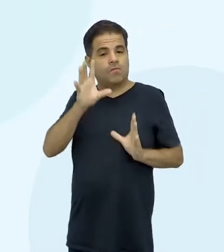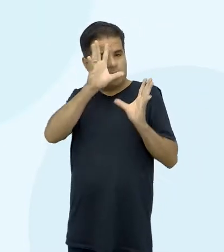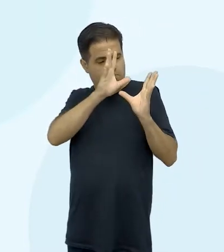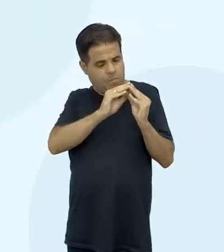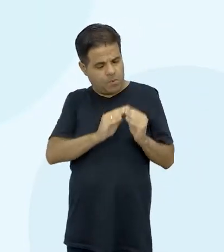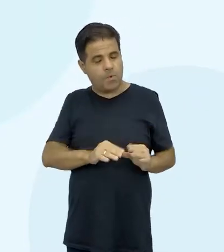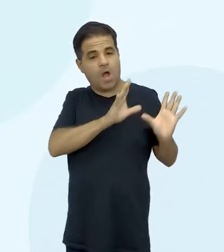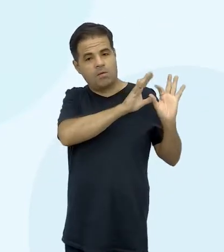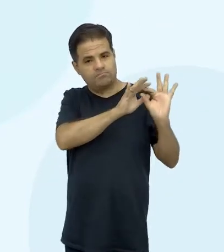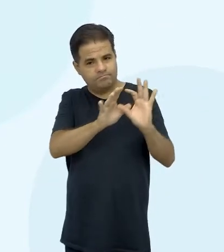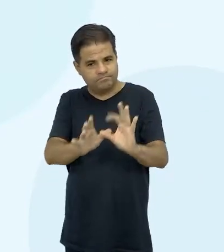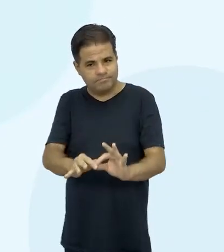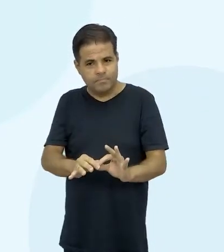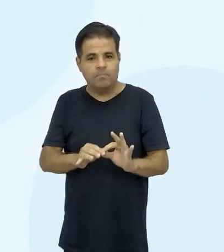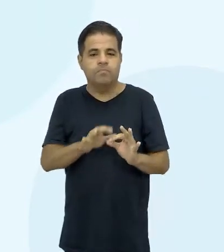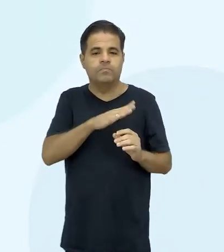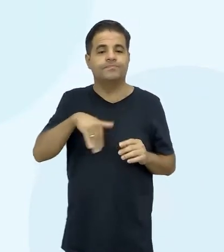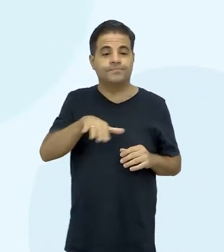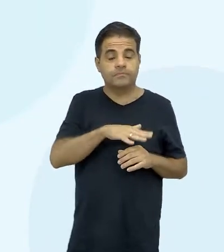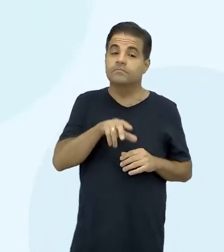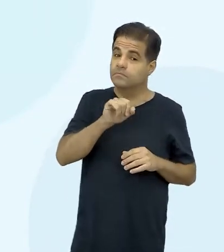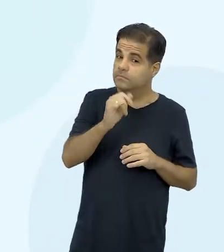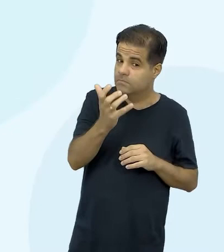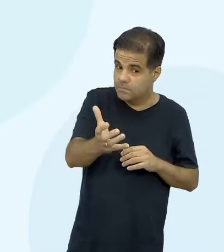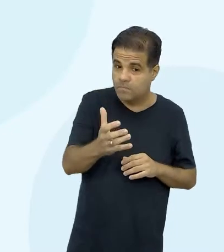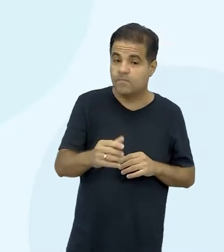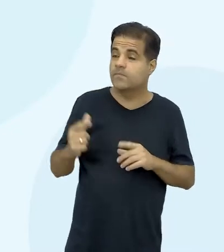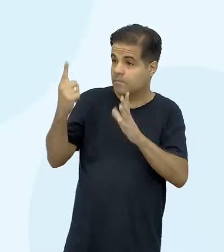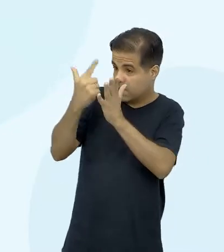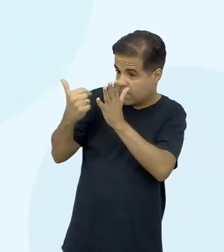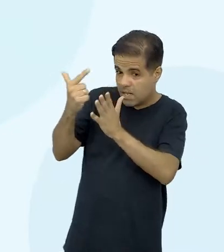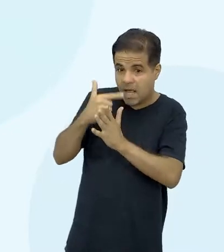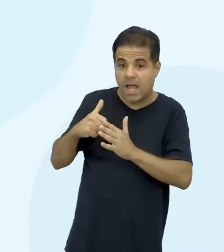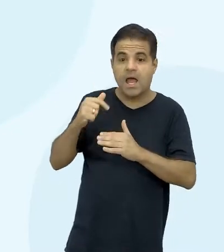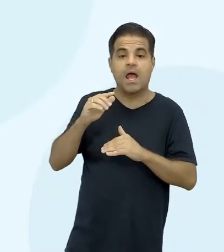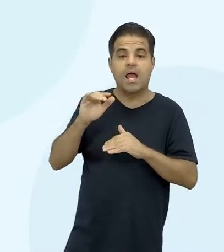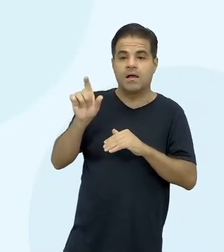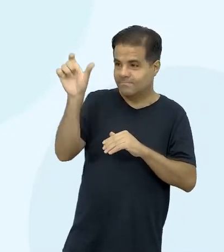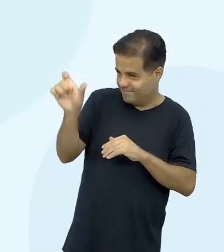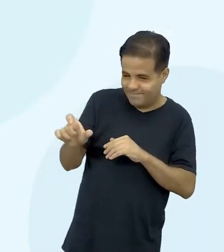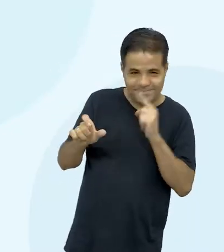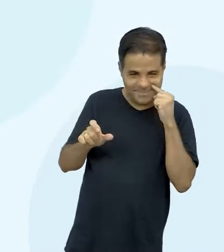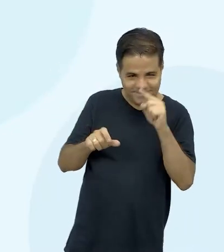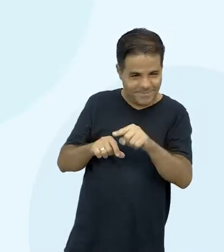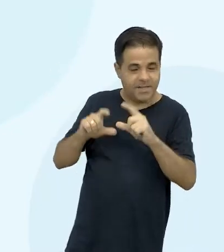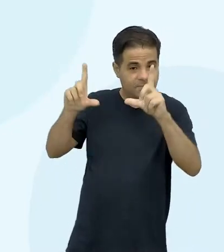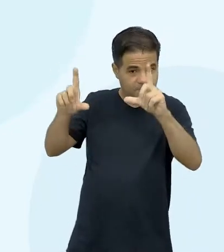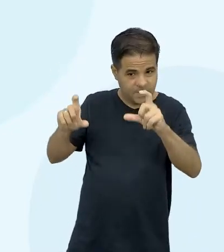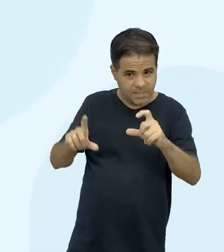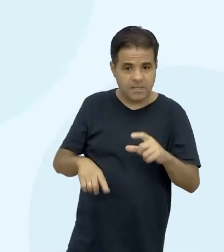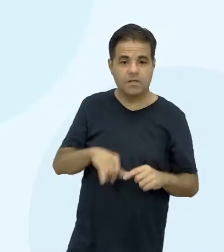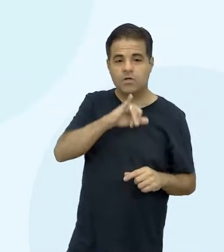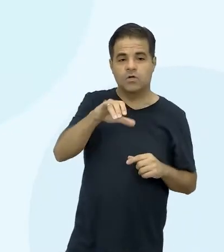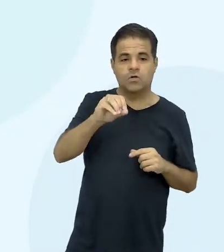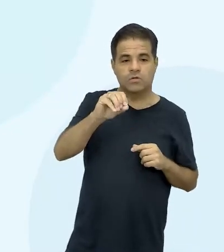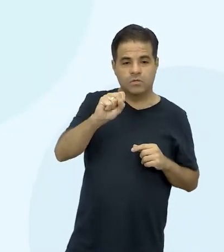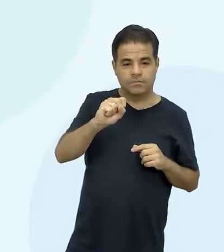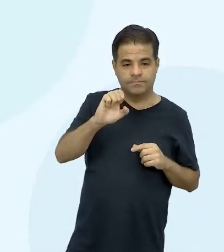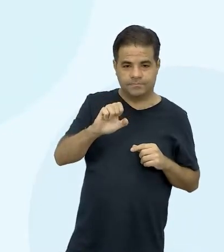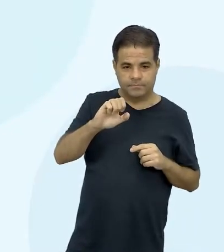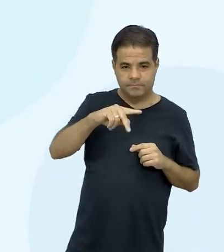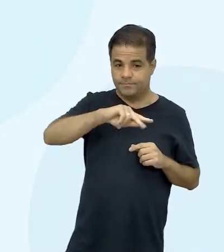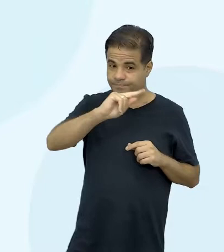contextualizar esse livro, O Mestre Ignorante, tá? Então essa figura aí, esse maluco beleza que está na tela, que é o Joseph